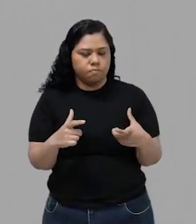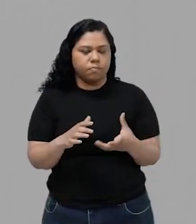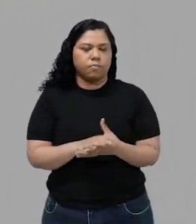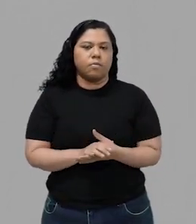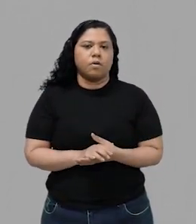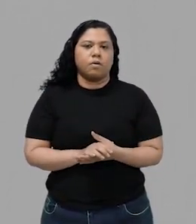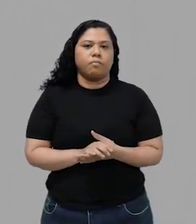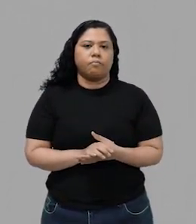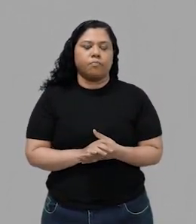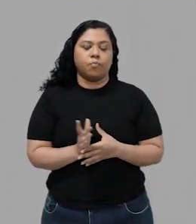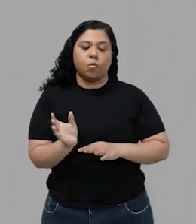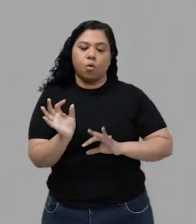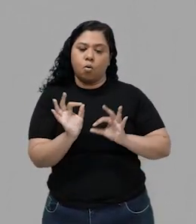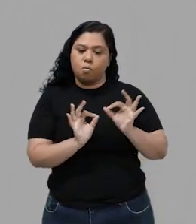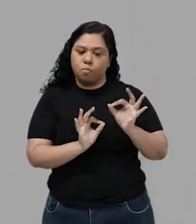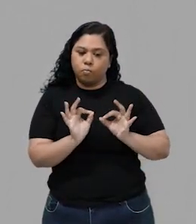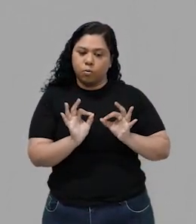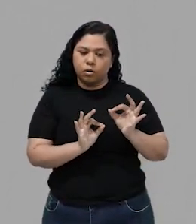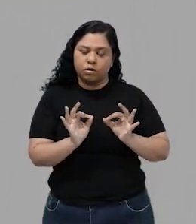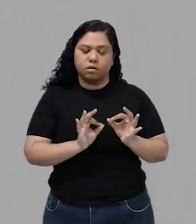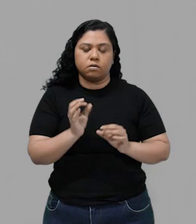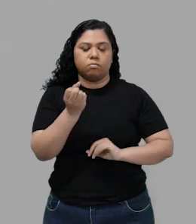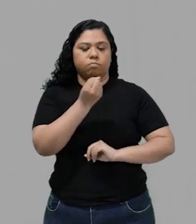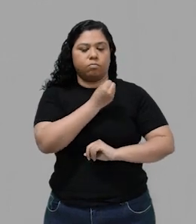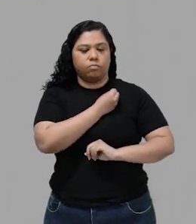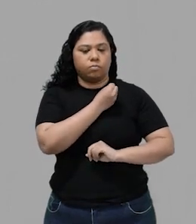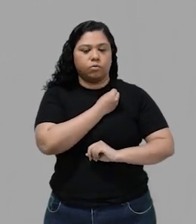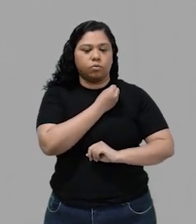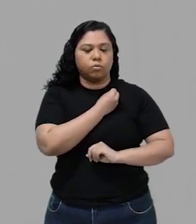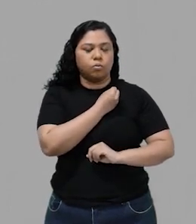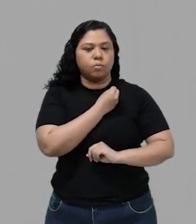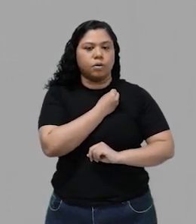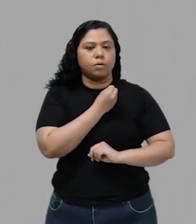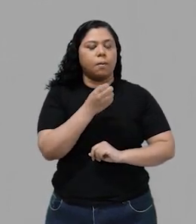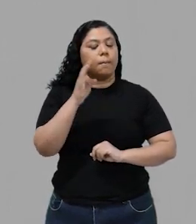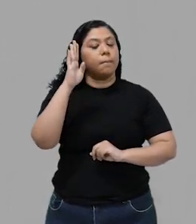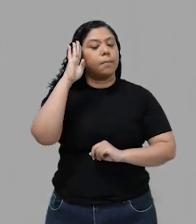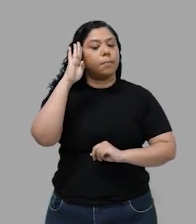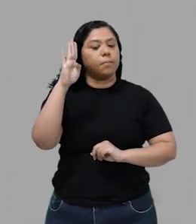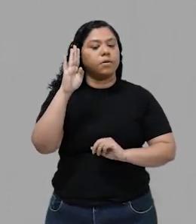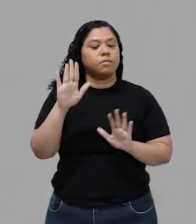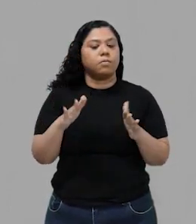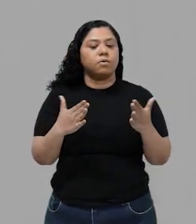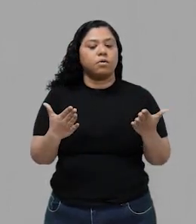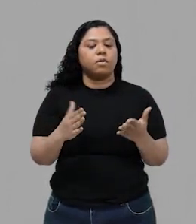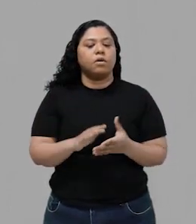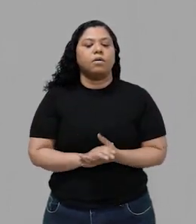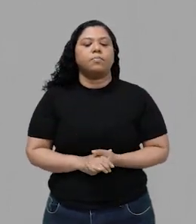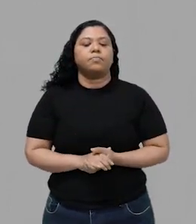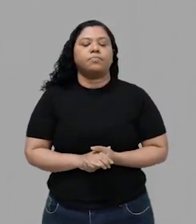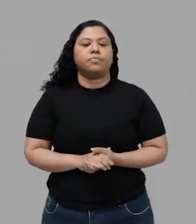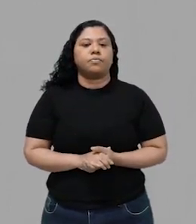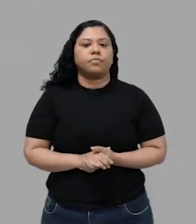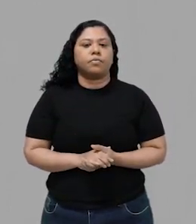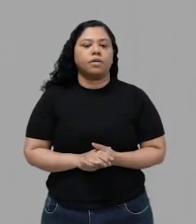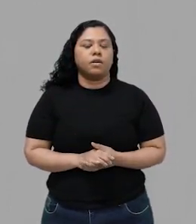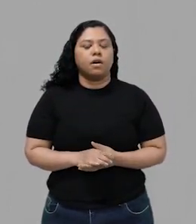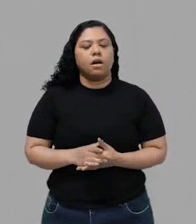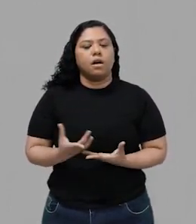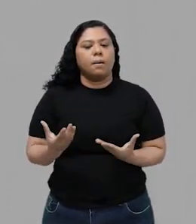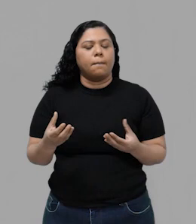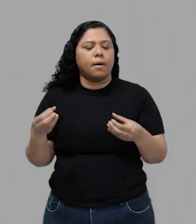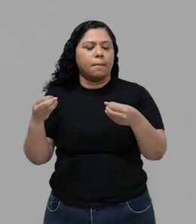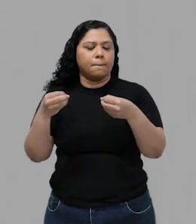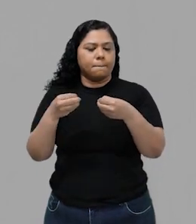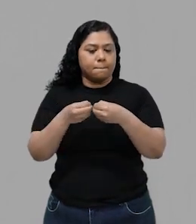A ordem para a numeração, a prioridade para a numeração é o lado mais próximo do